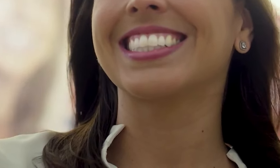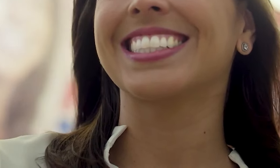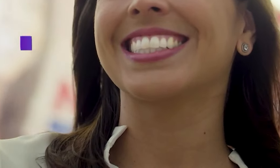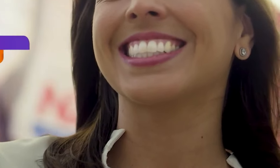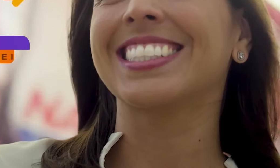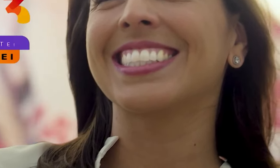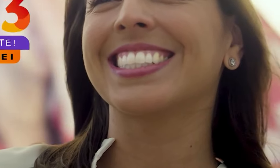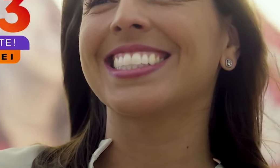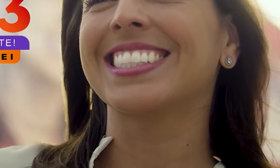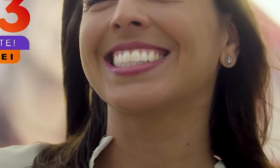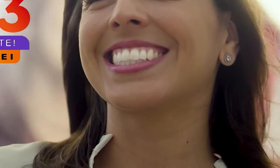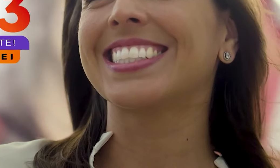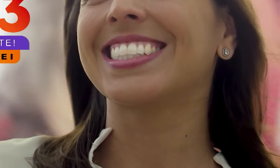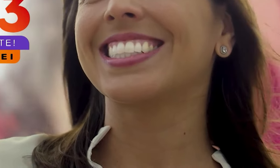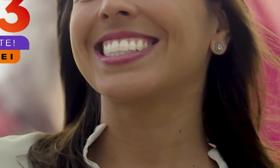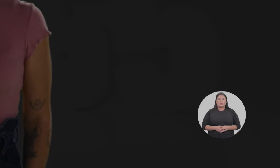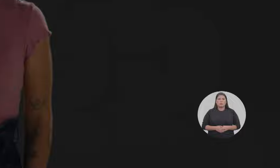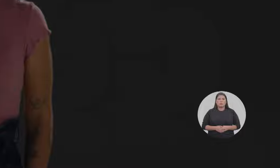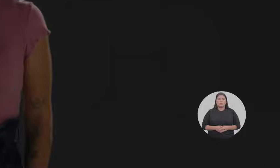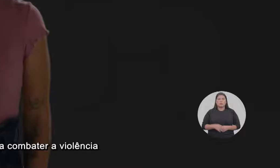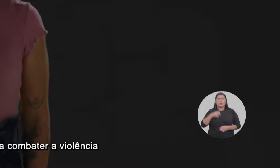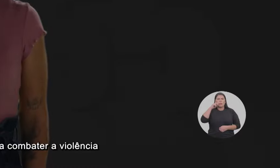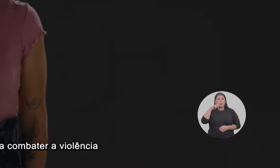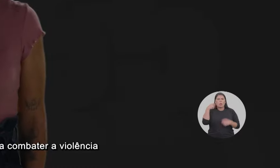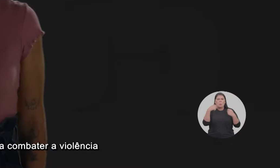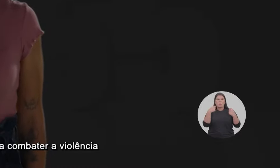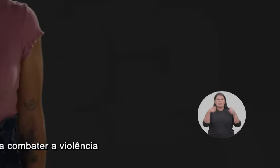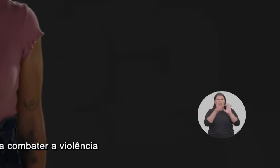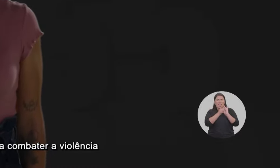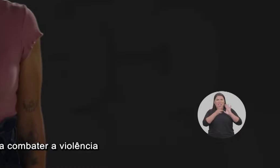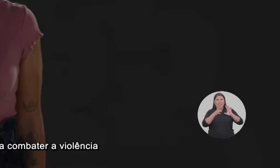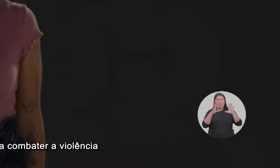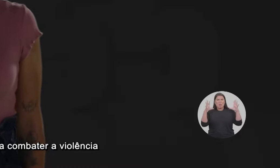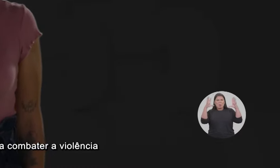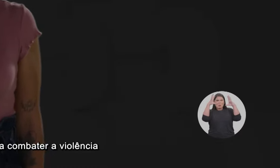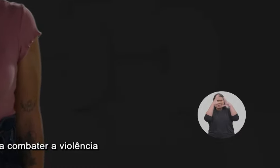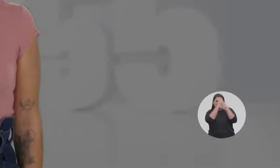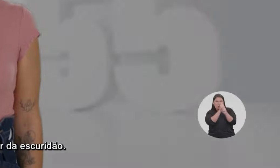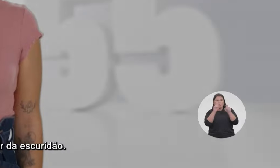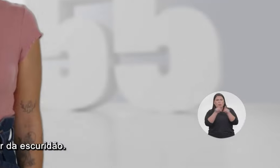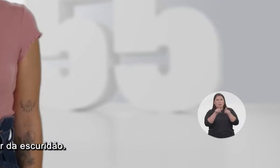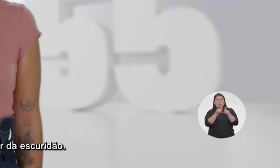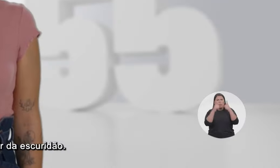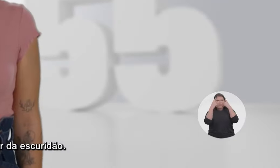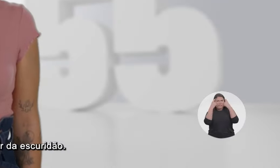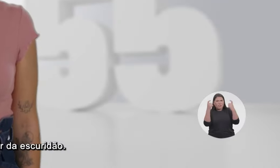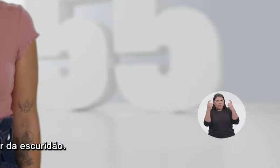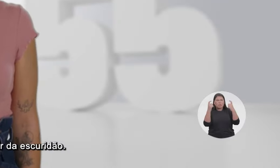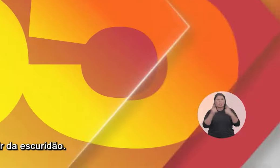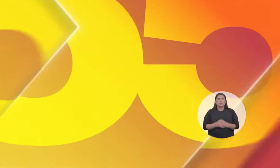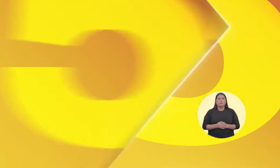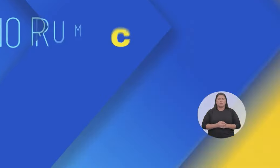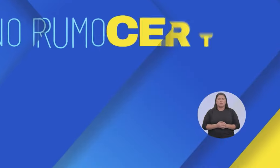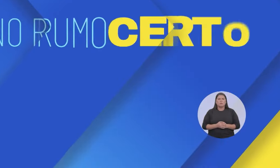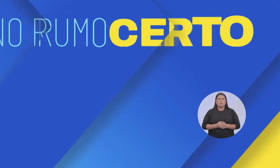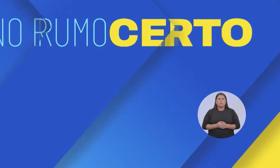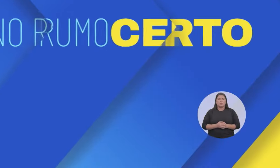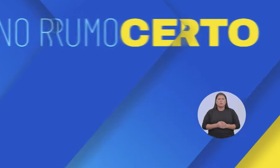do povão! É 13! Natal precisa combater a violência e sair da escuridão.